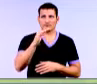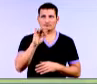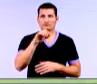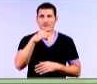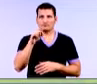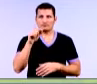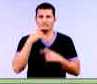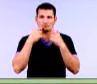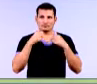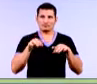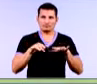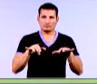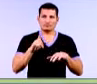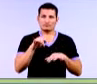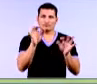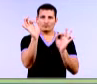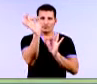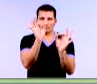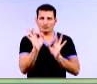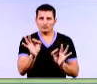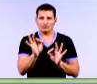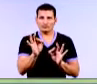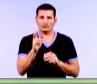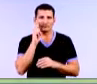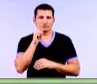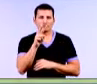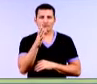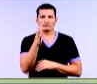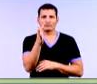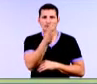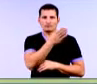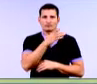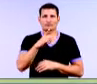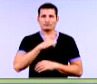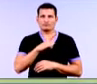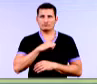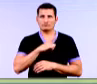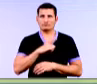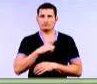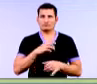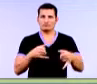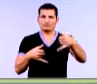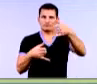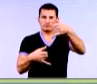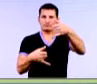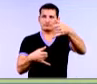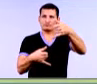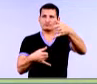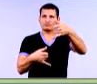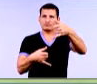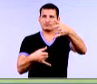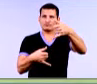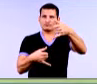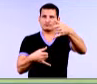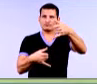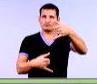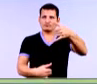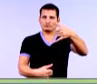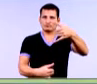dá organização para o código. Tá vendo esse espaço aqui, ó? Esse espaço e esse